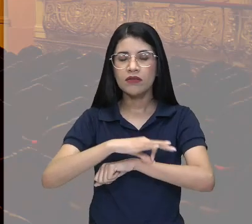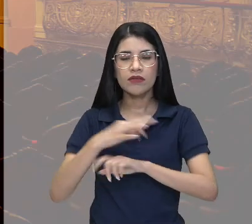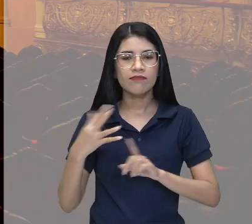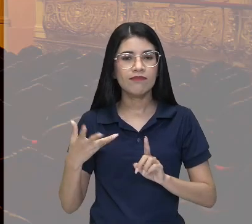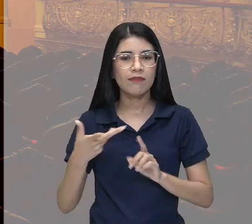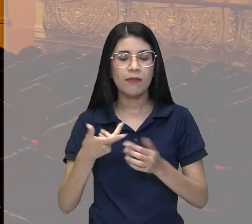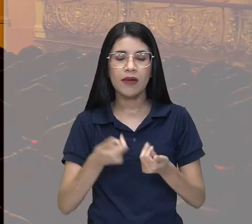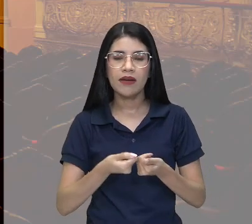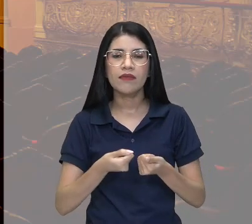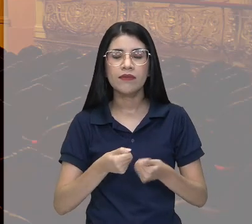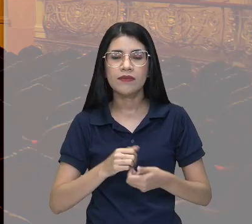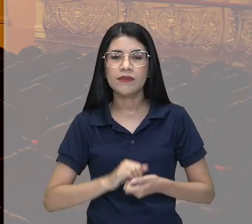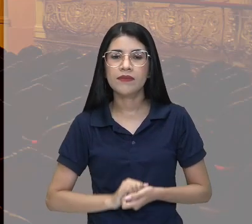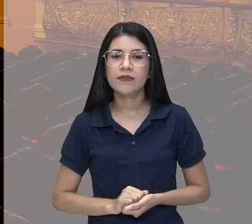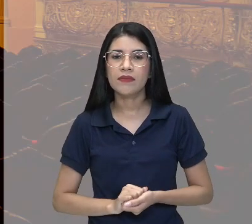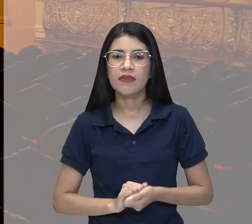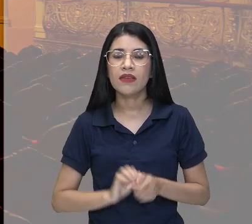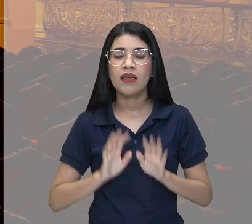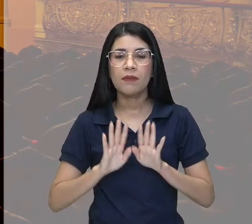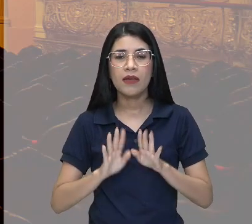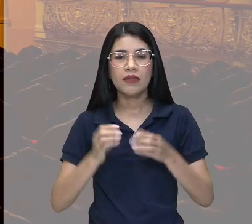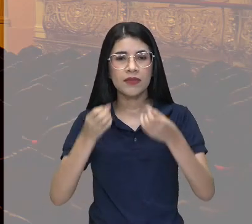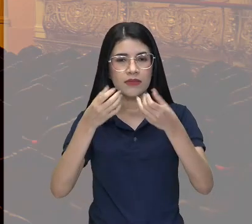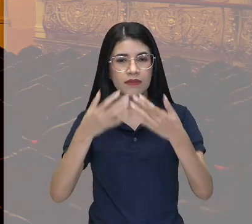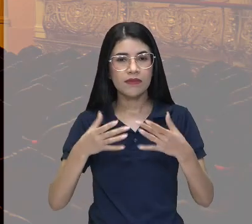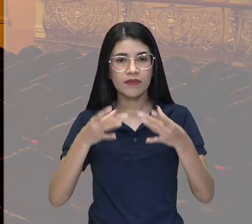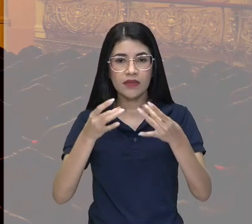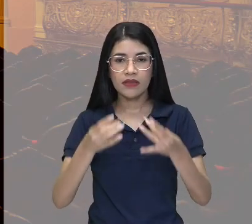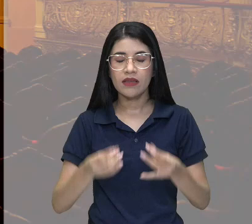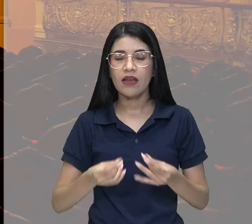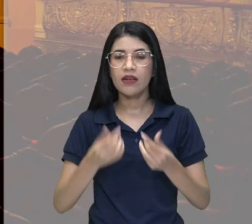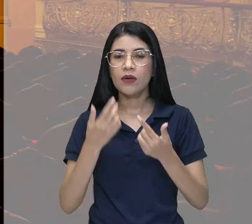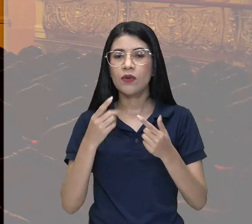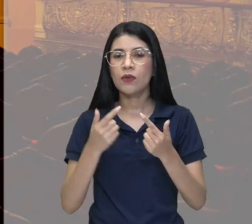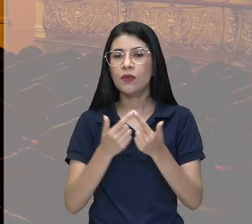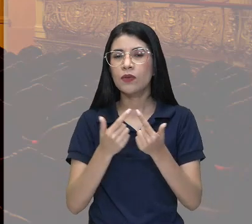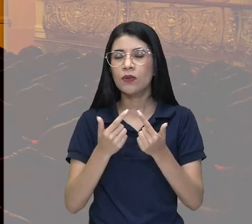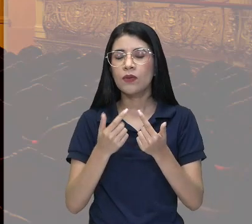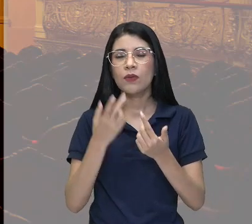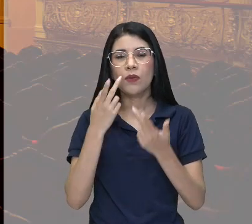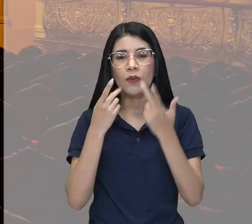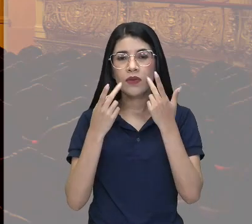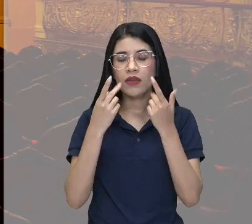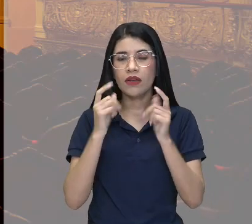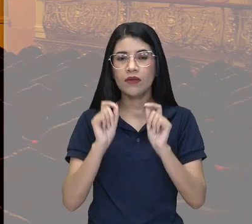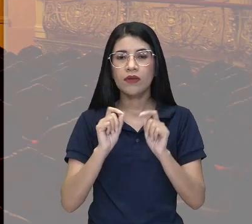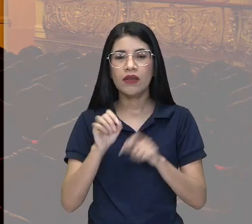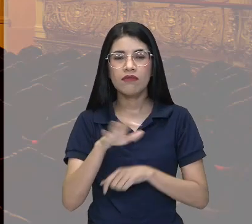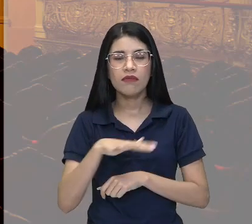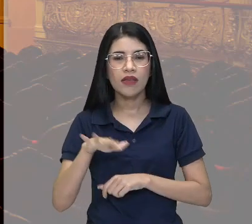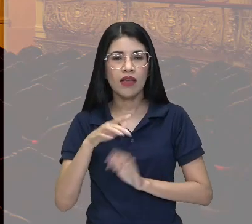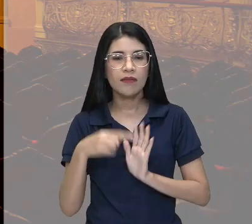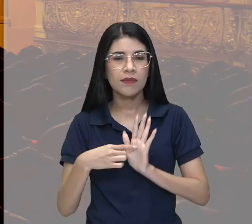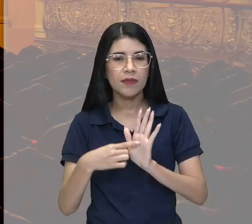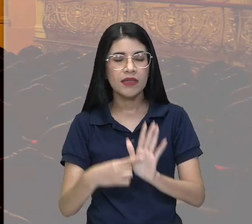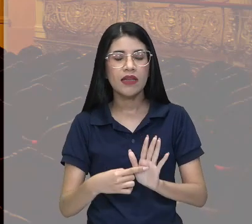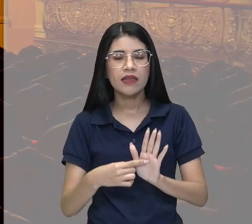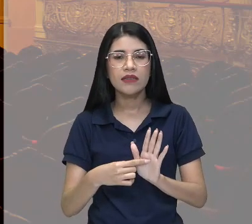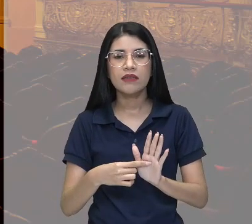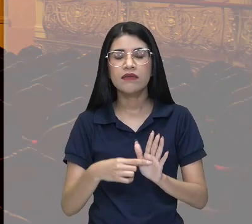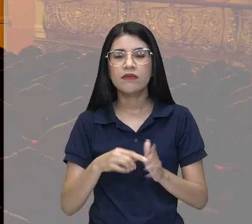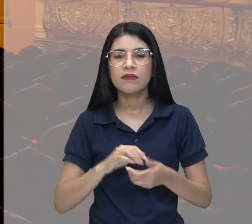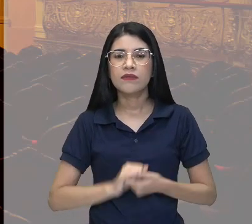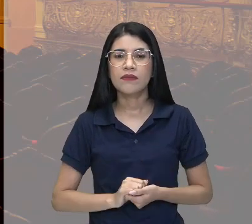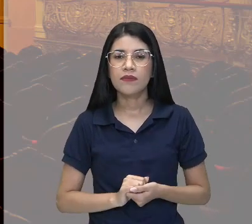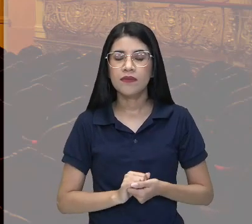certo? Então, mas para falar sobre isso, mas será que o teatro, enquanto encenação, enquanto arte